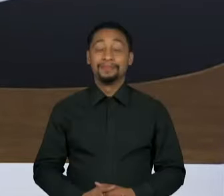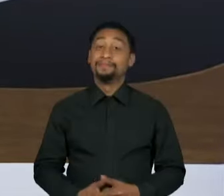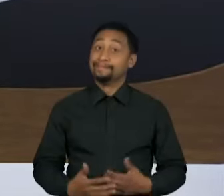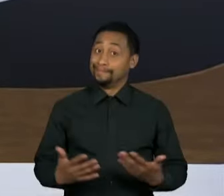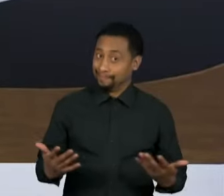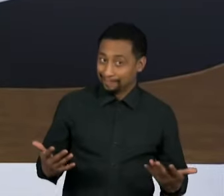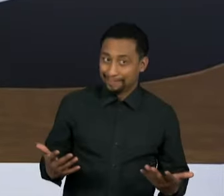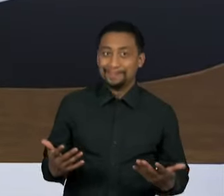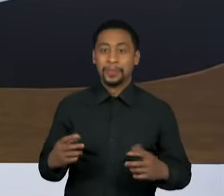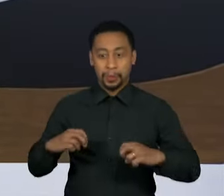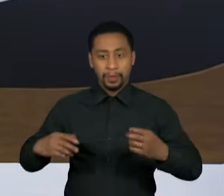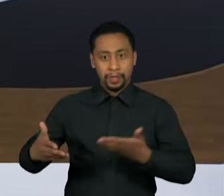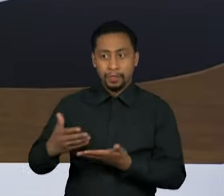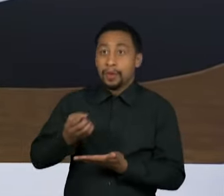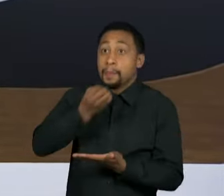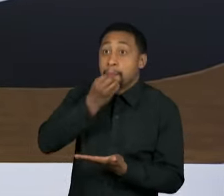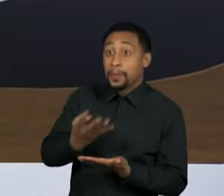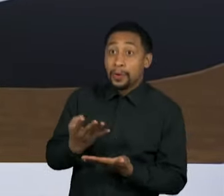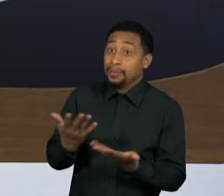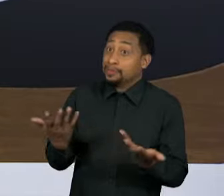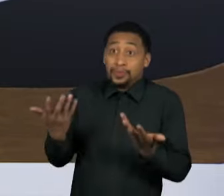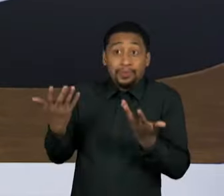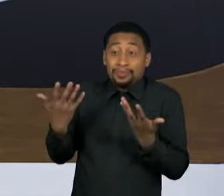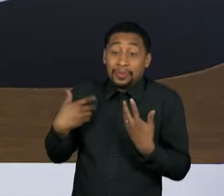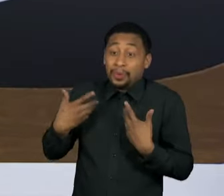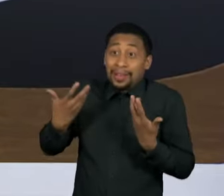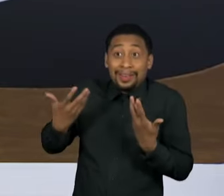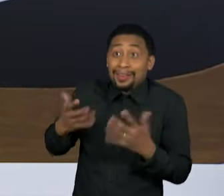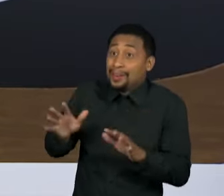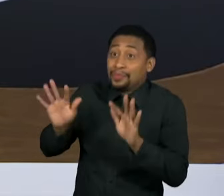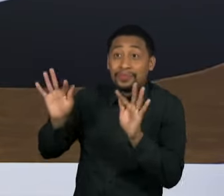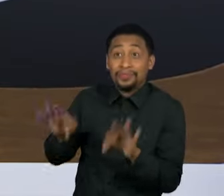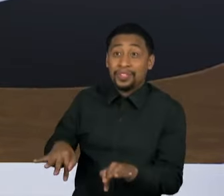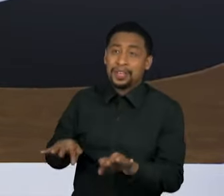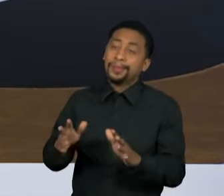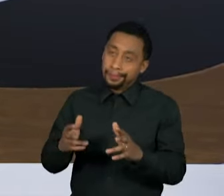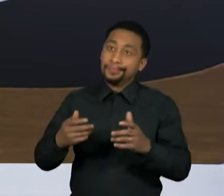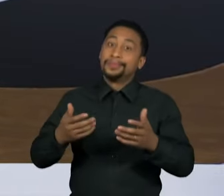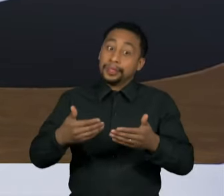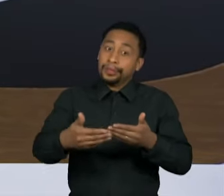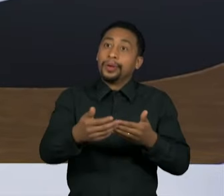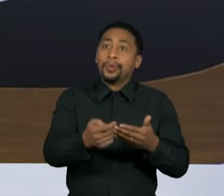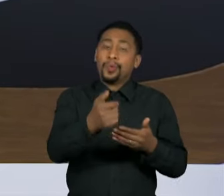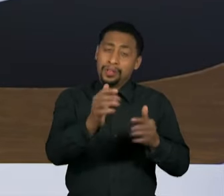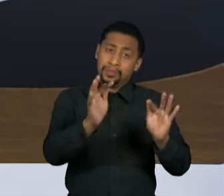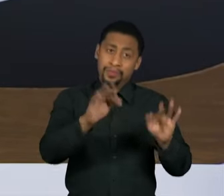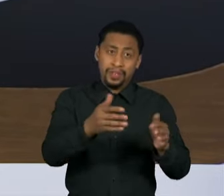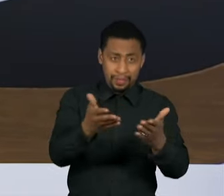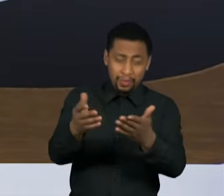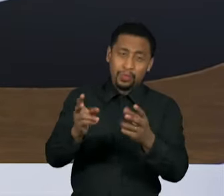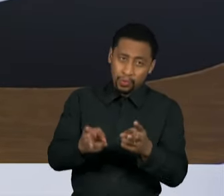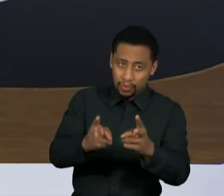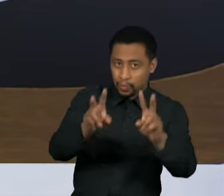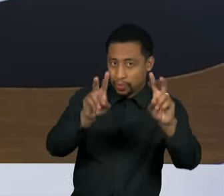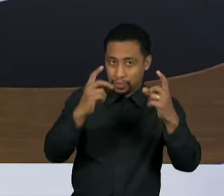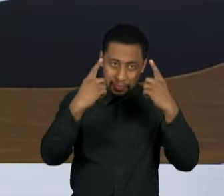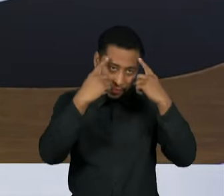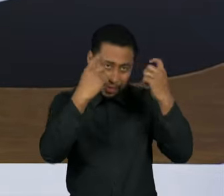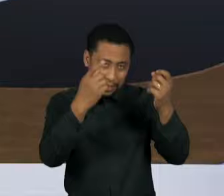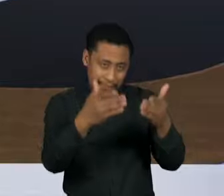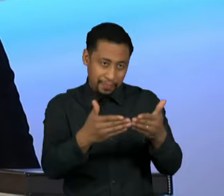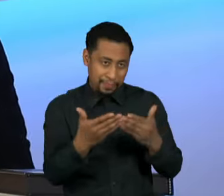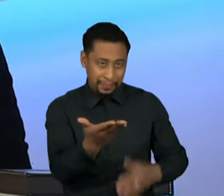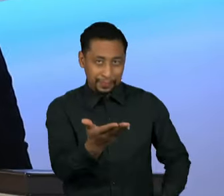Programa bom é aquele que a gente não quer que termine, está terminando. Eu vou deixar o Thiago continuar a discussão sobre violência com o Sandel. favor,